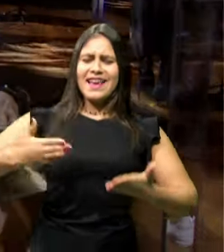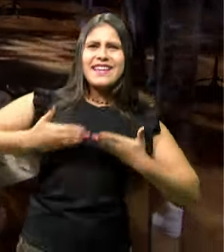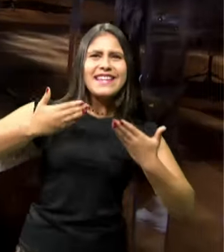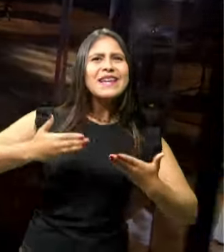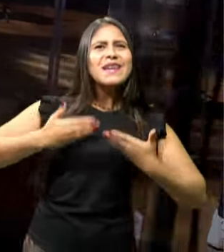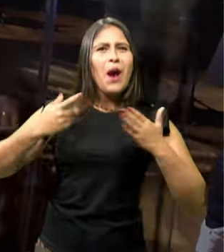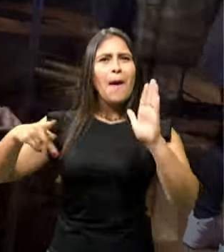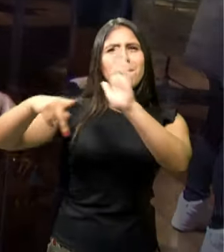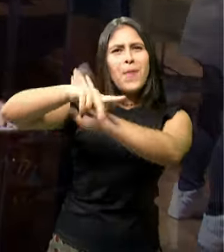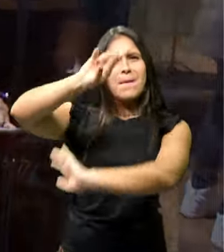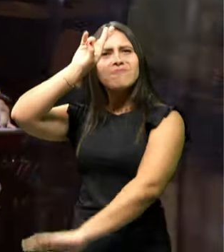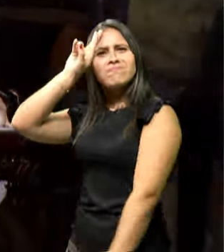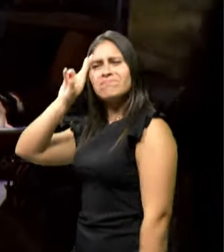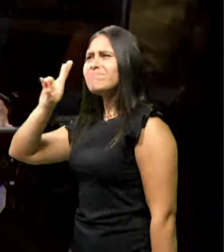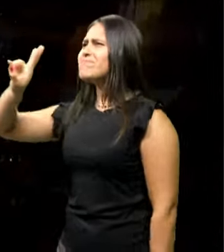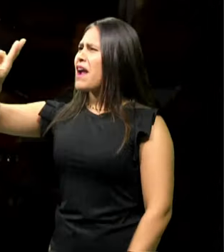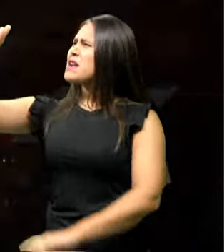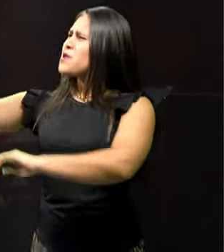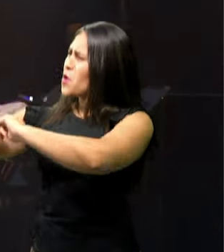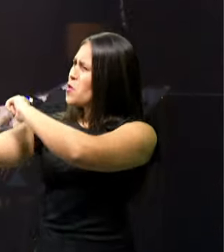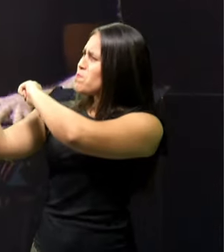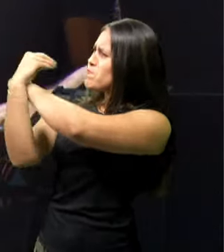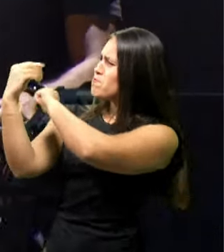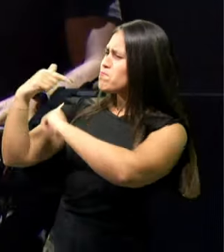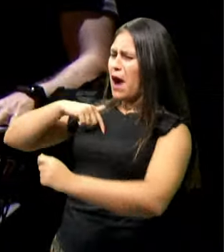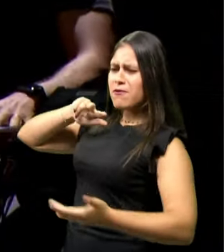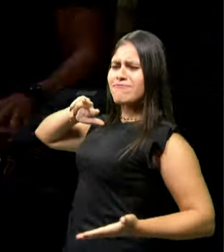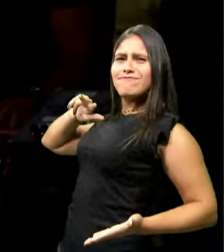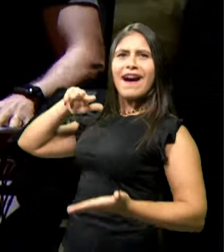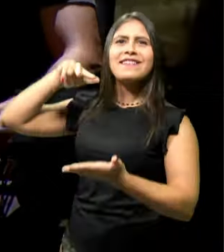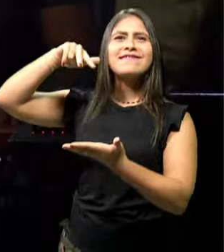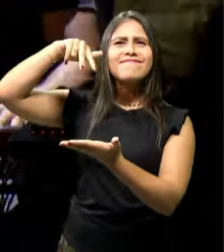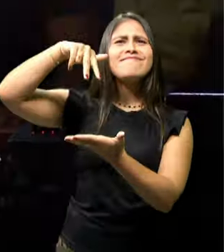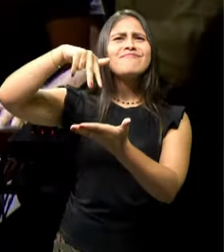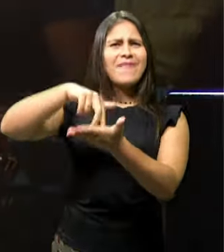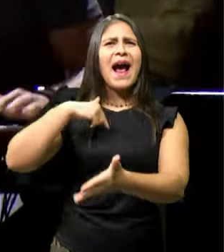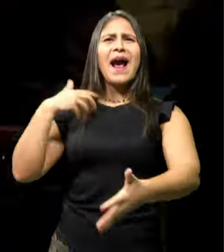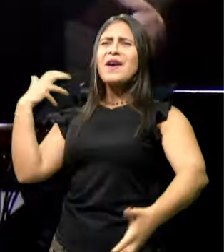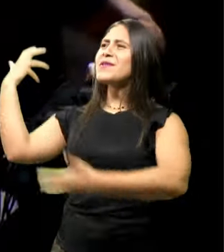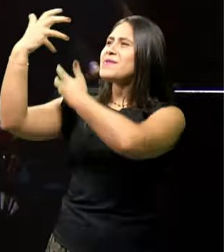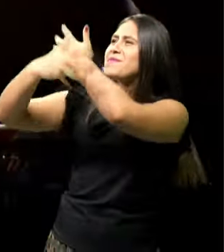Essa alegria me sustenta e me faz